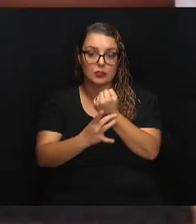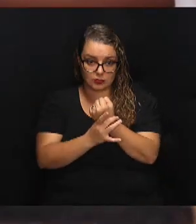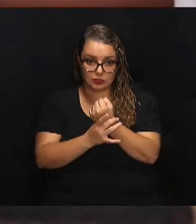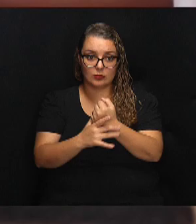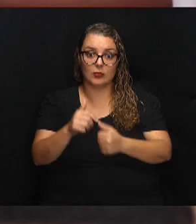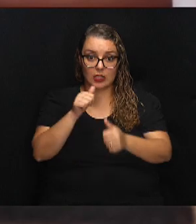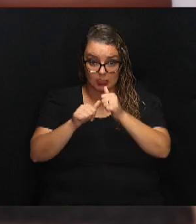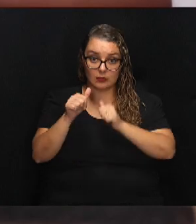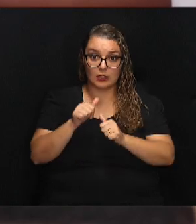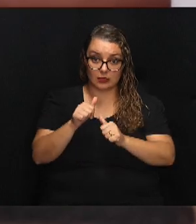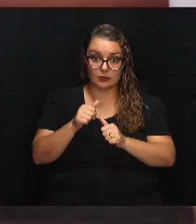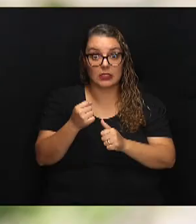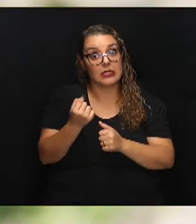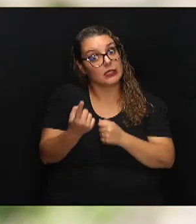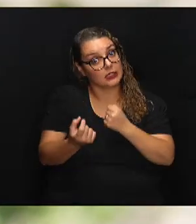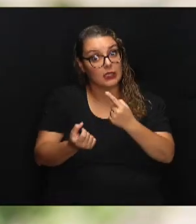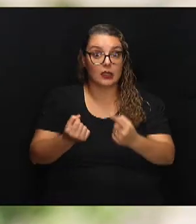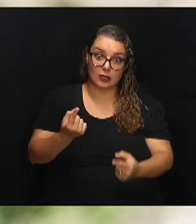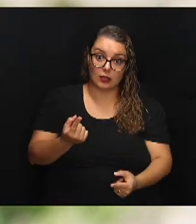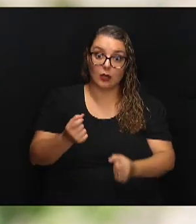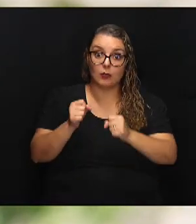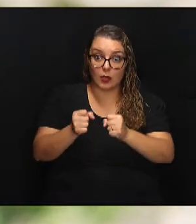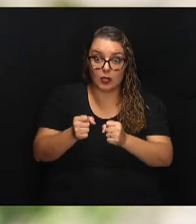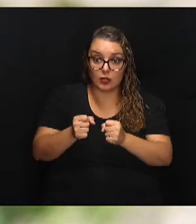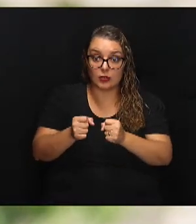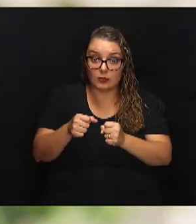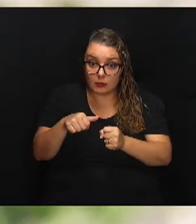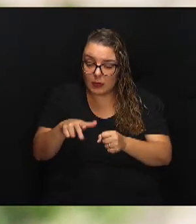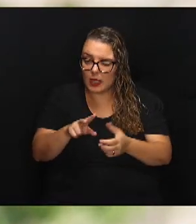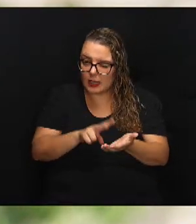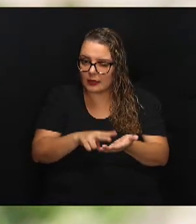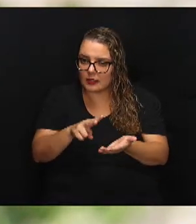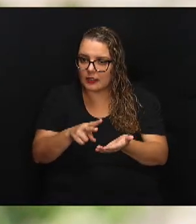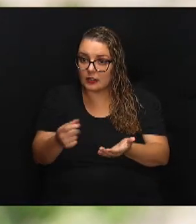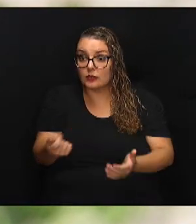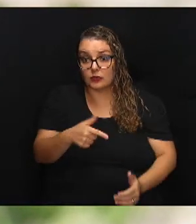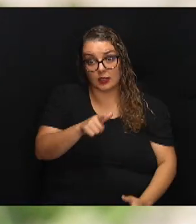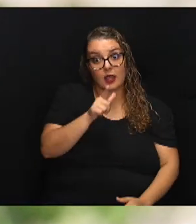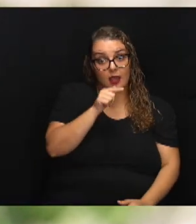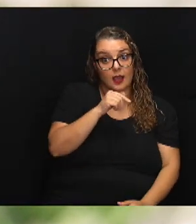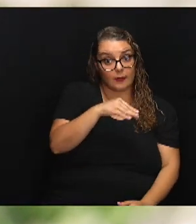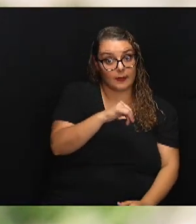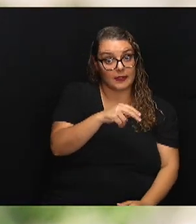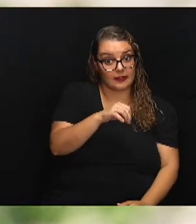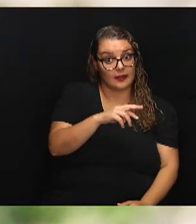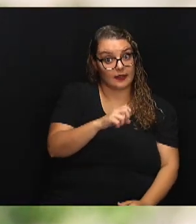consumo e, em alguns casos, pode até ser mais vantajosa que a água mineral.